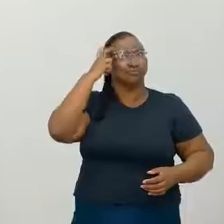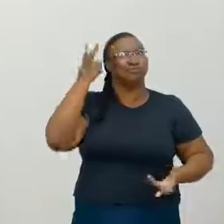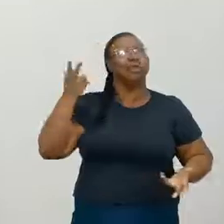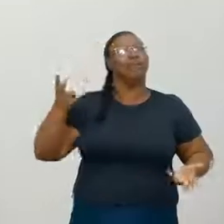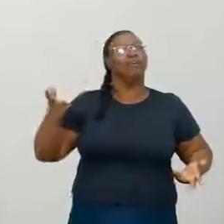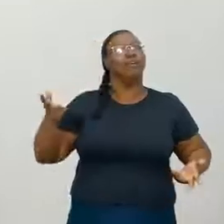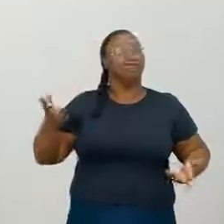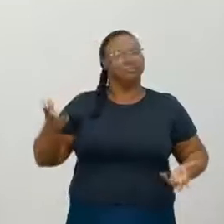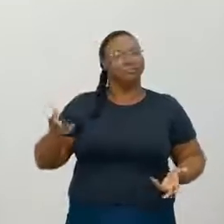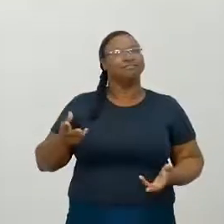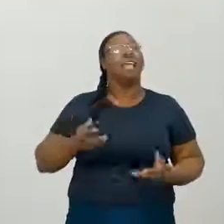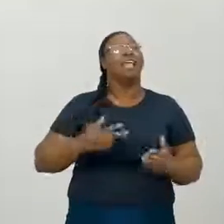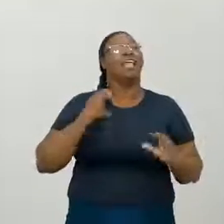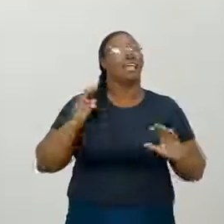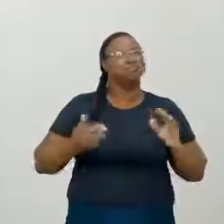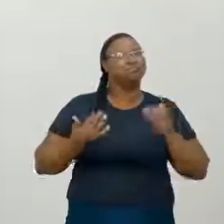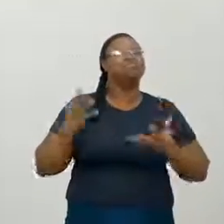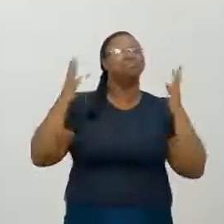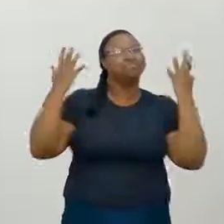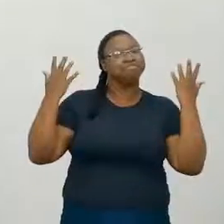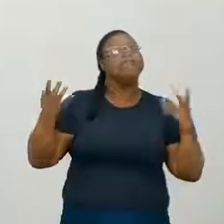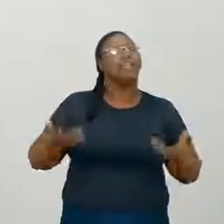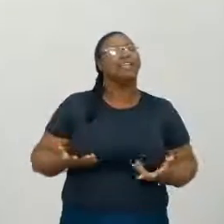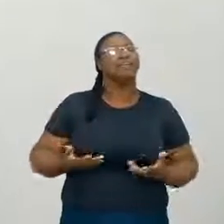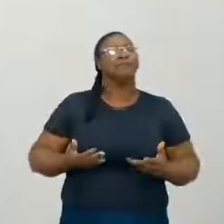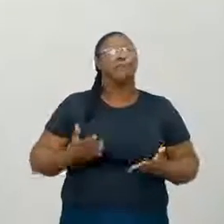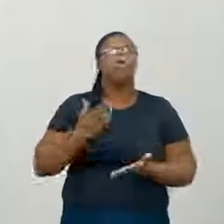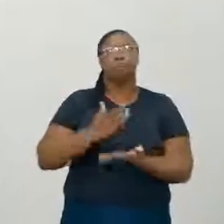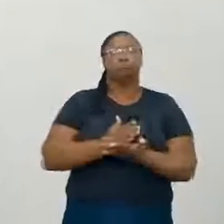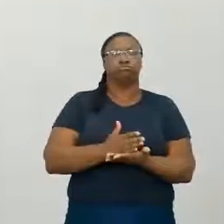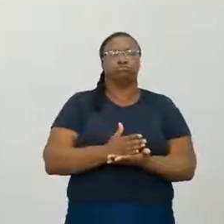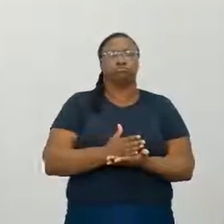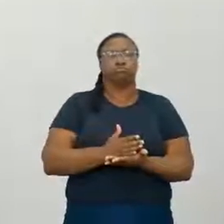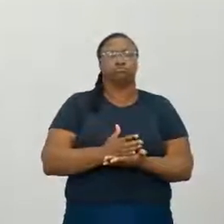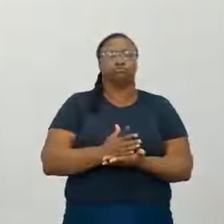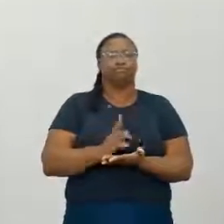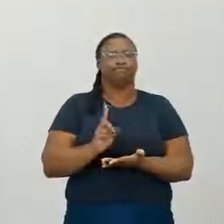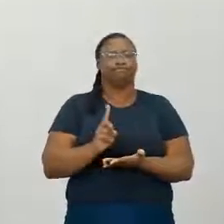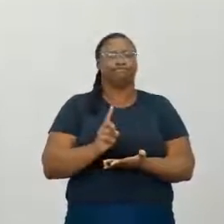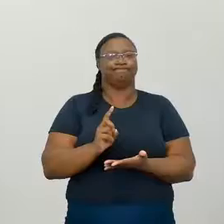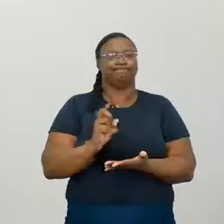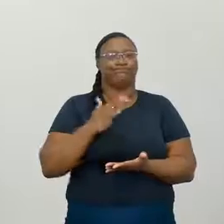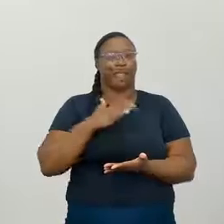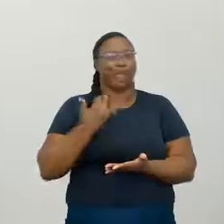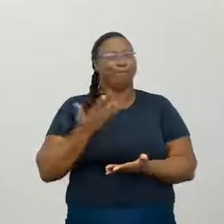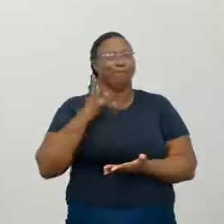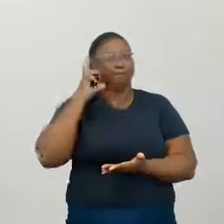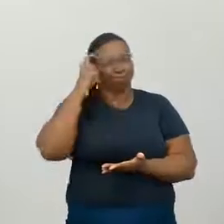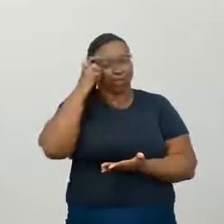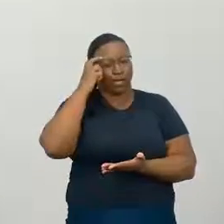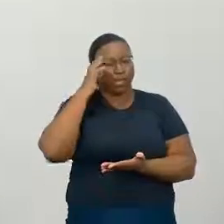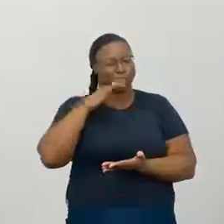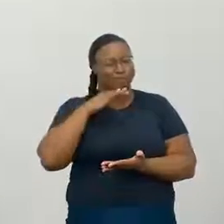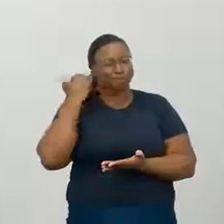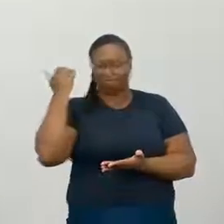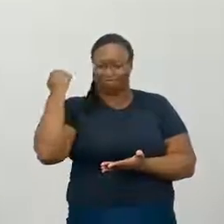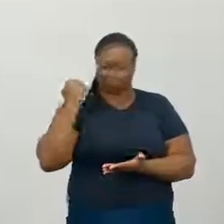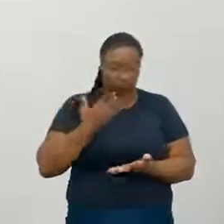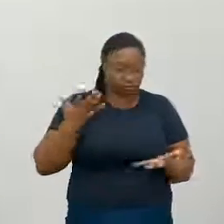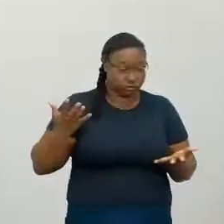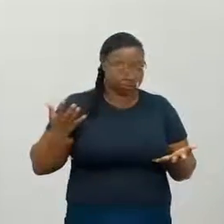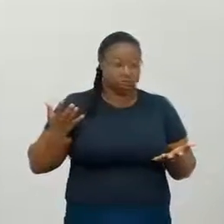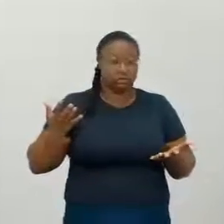cultura, ela é dinâmica, Sim. Não existe cultura parada, né? Cultura parada morre, né? Se você mata, você acaba